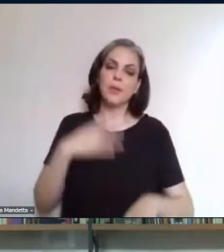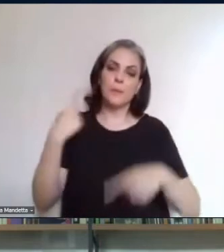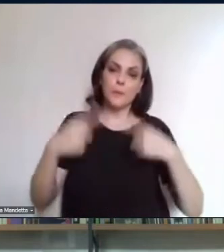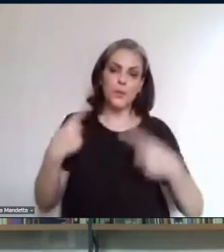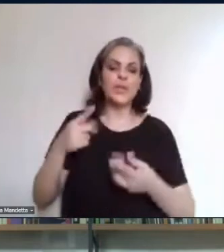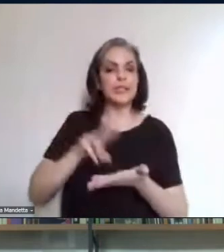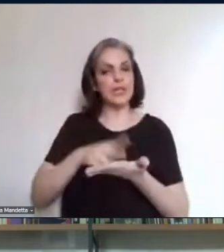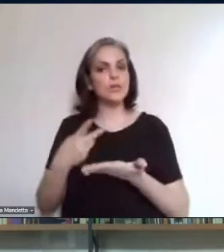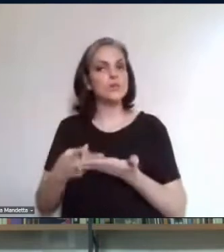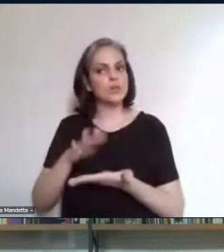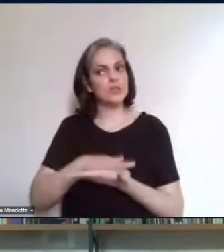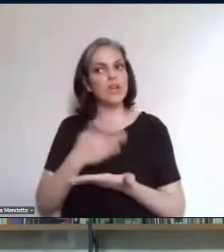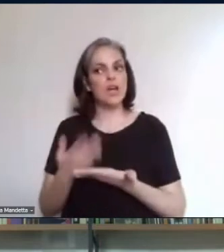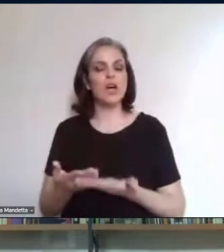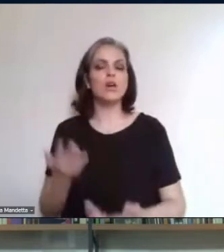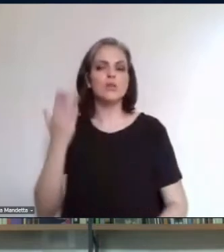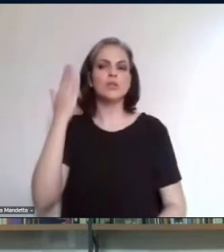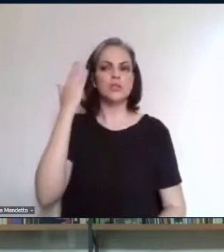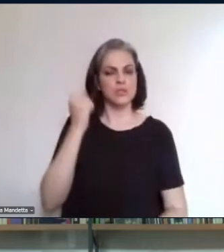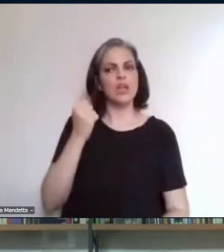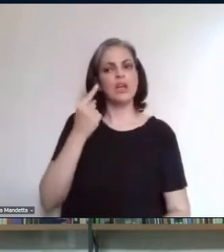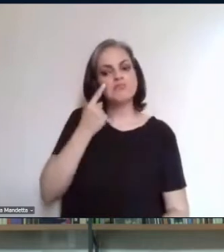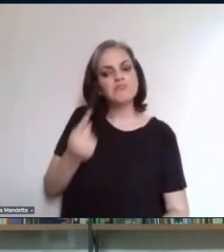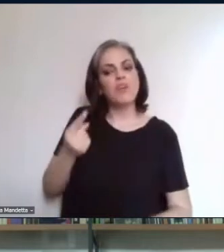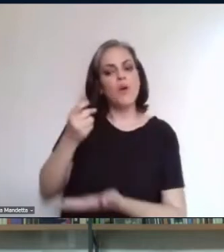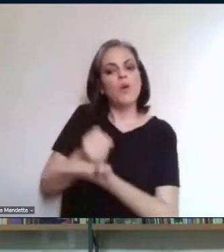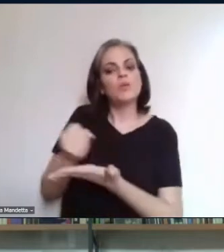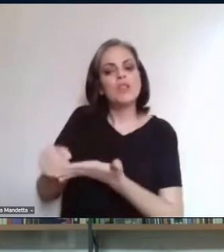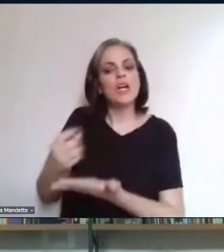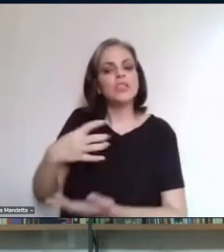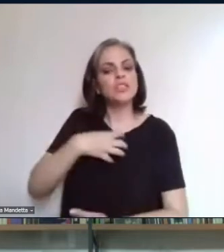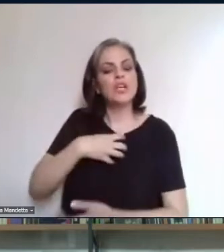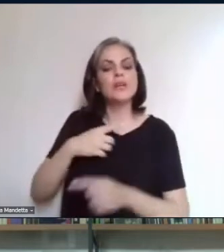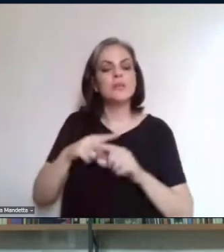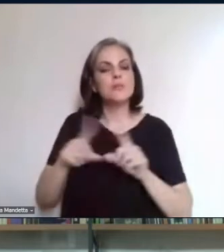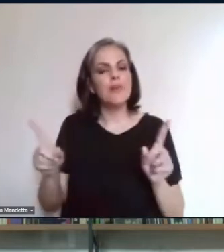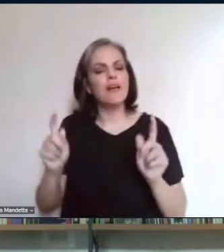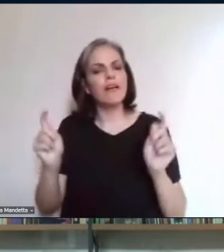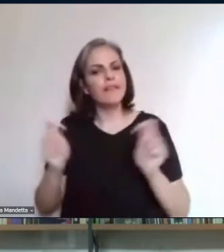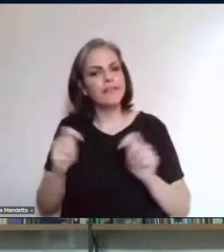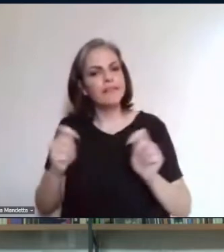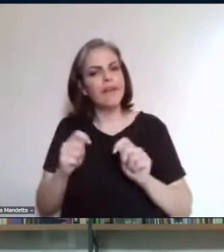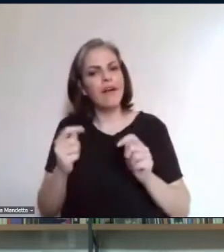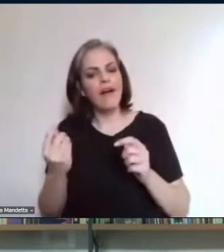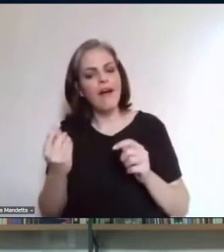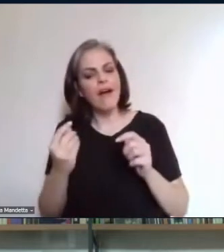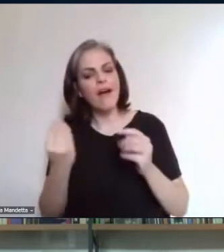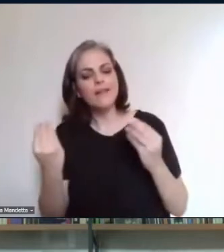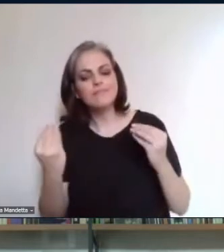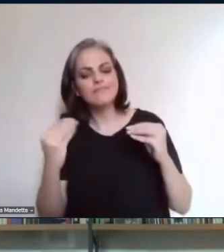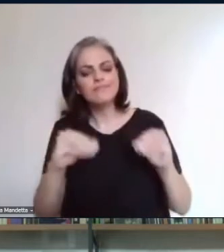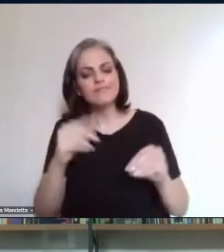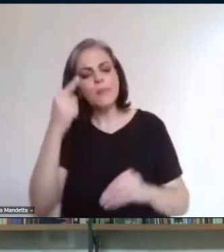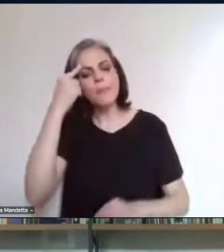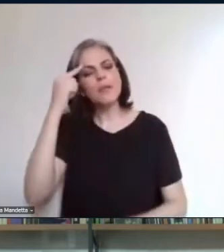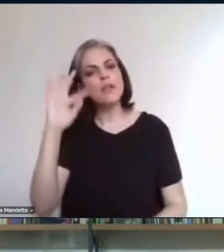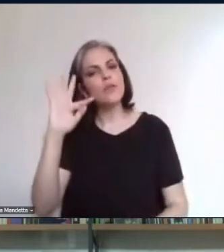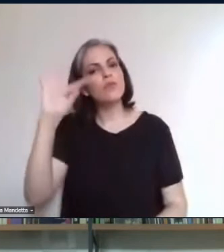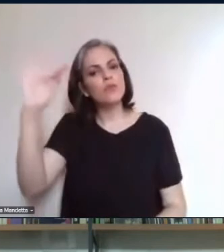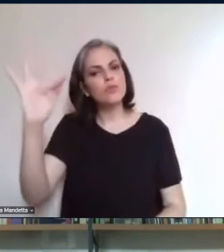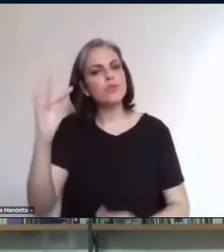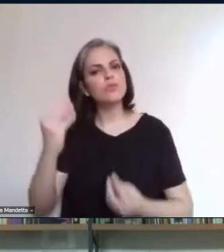contratual de ser analisada, deixar uma brecha futura para pensar essa questão